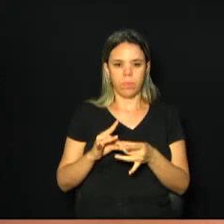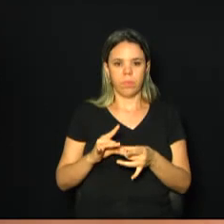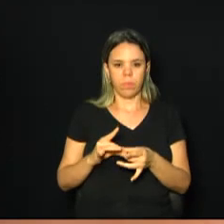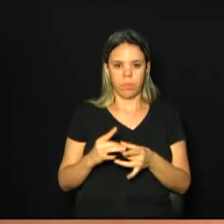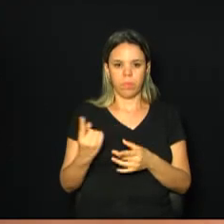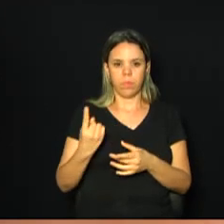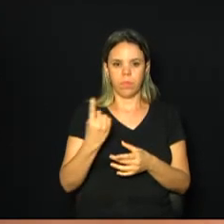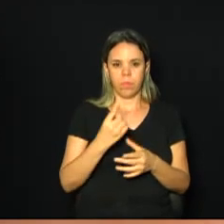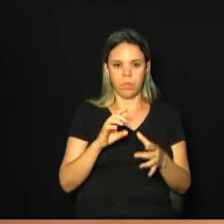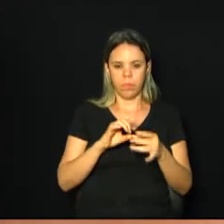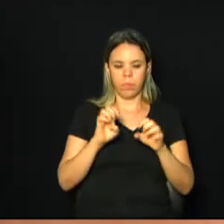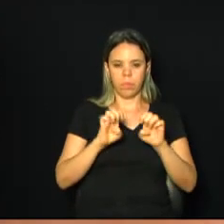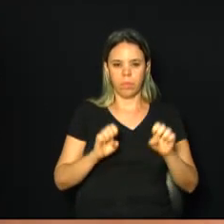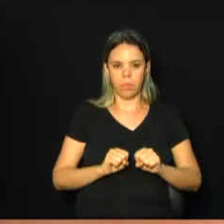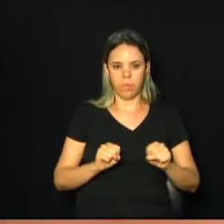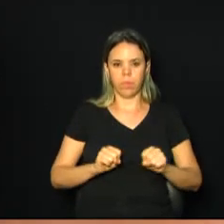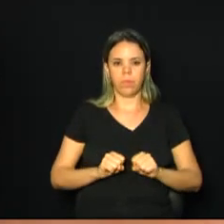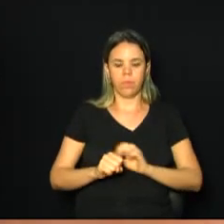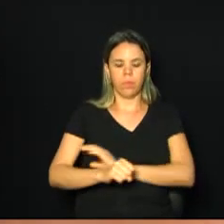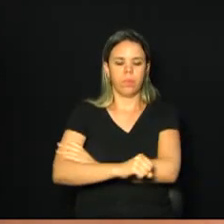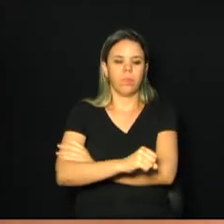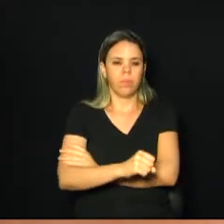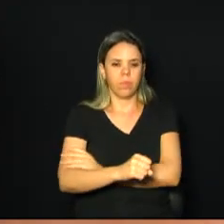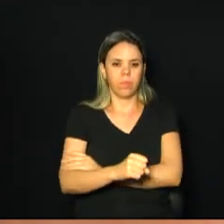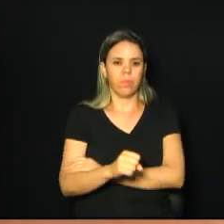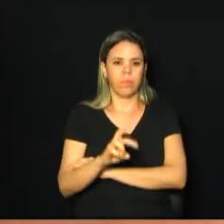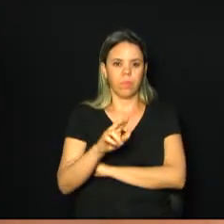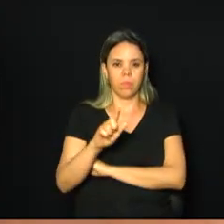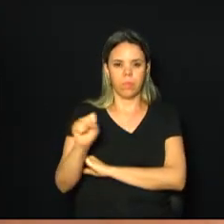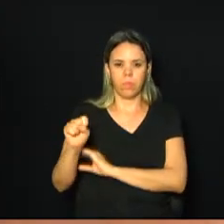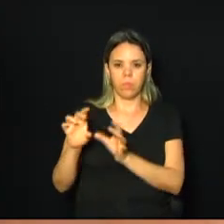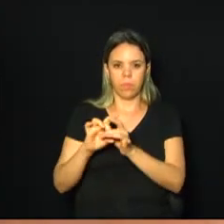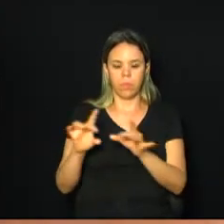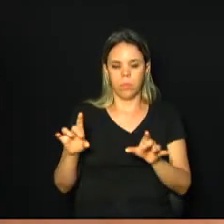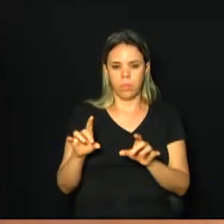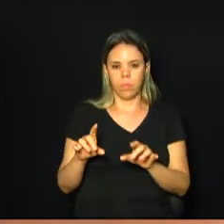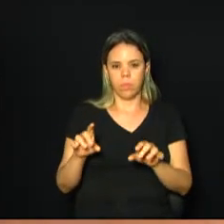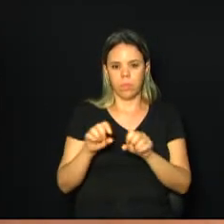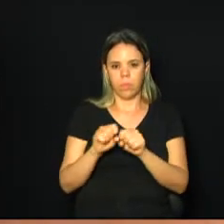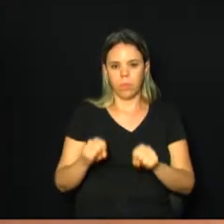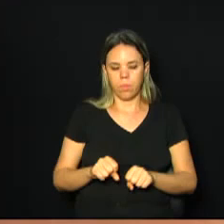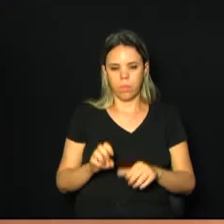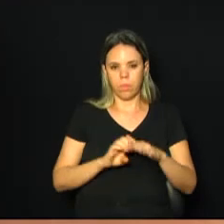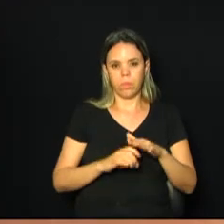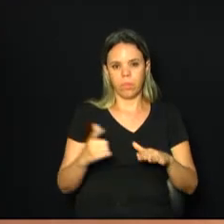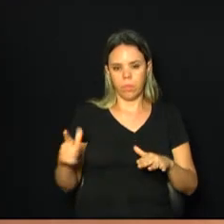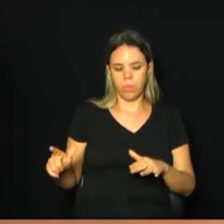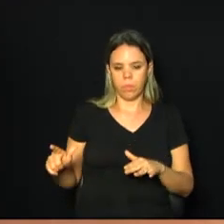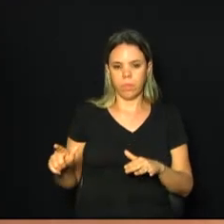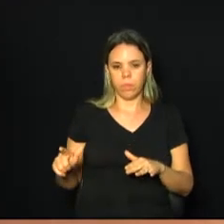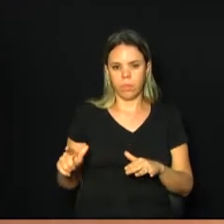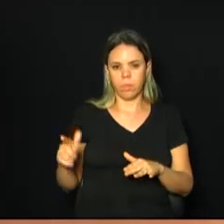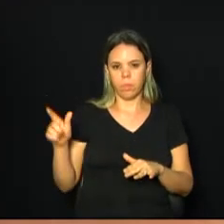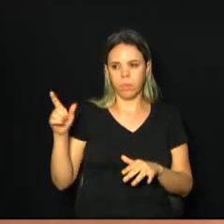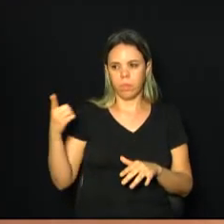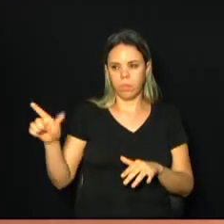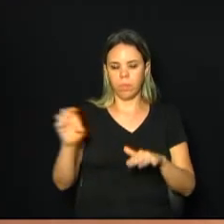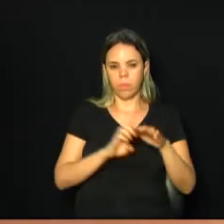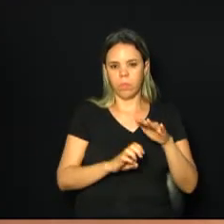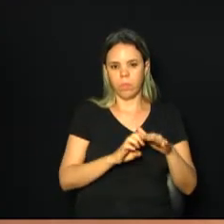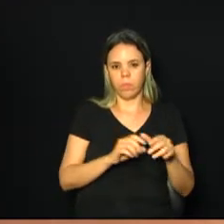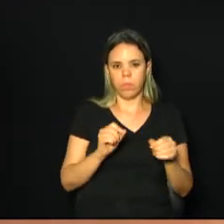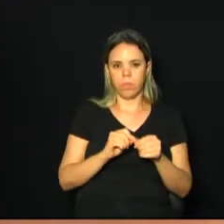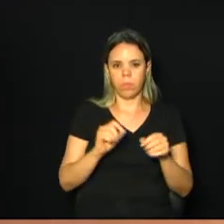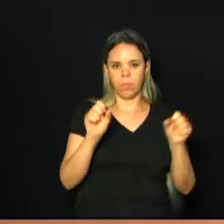cada empresa? Porque a gente pega o Regis e disponibiliza ele num sistema numa empresa. Depois ele faz da outra e da outra. Mas